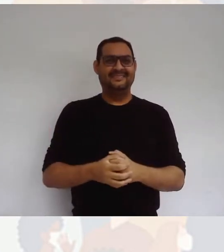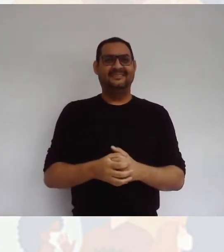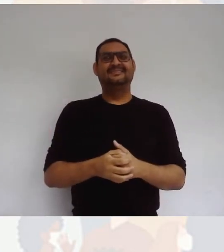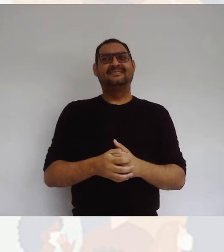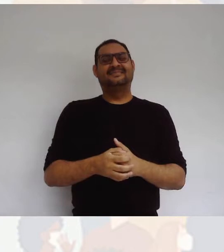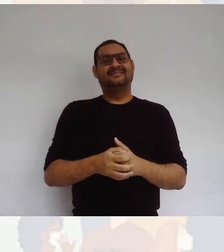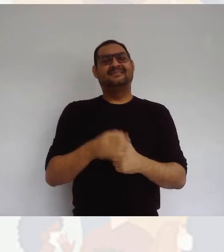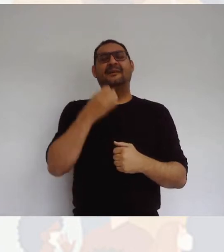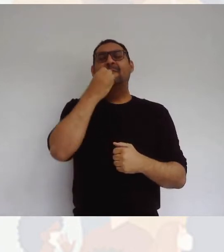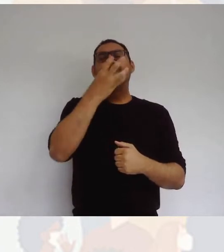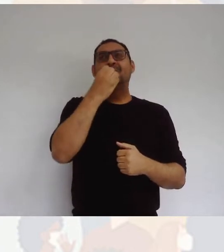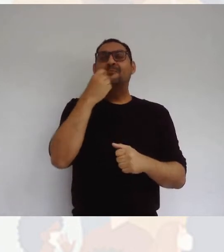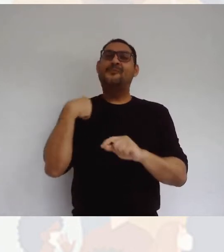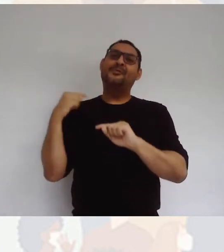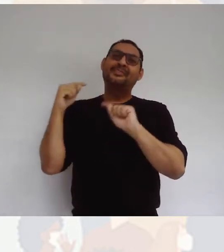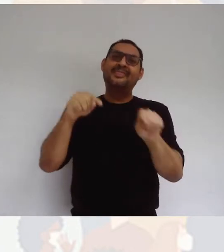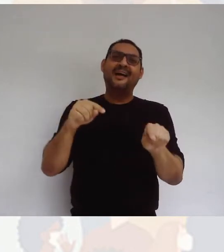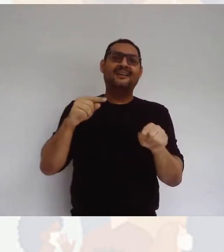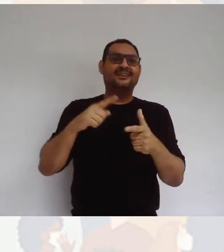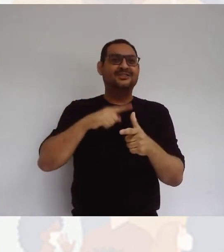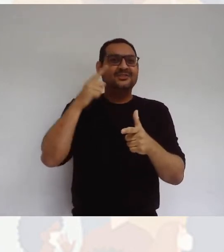muito bom estar aqui de novo.